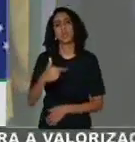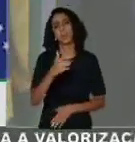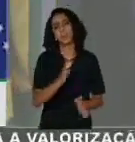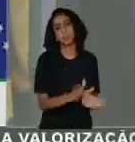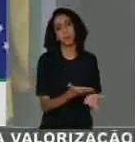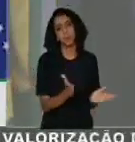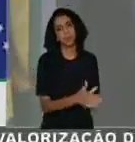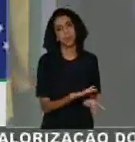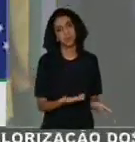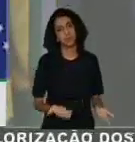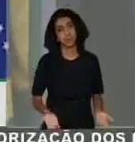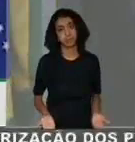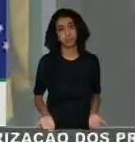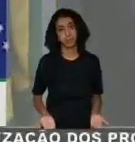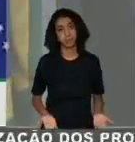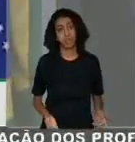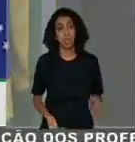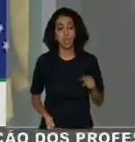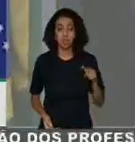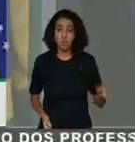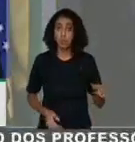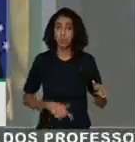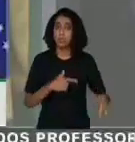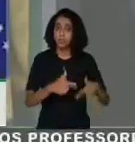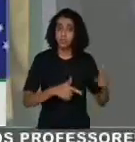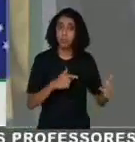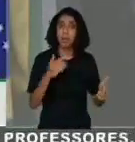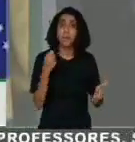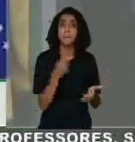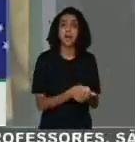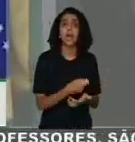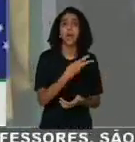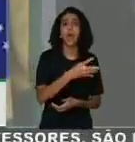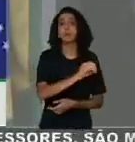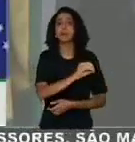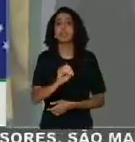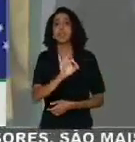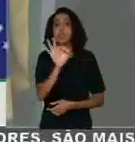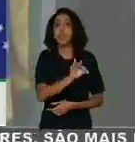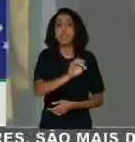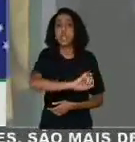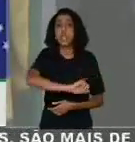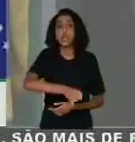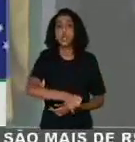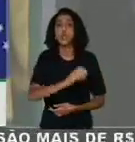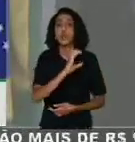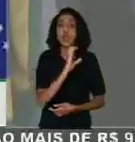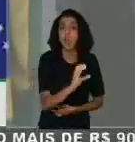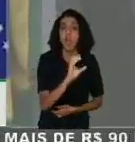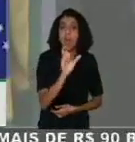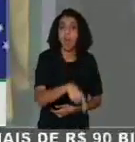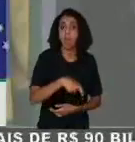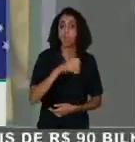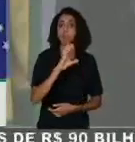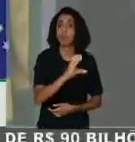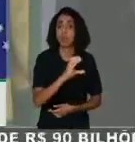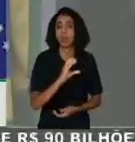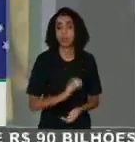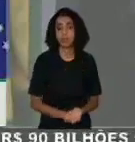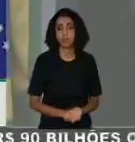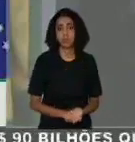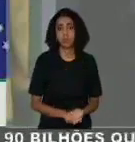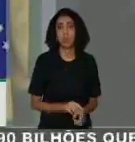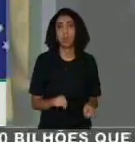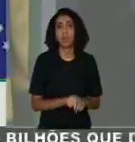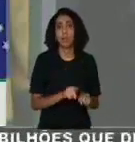incalculáveis. Os trabalhadores pagam 400% de juro do cartão de crédito, do cheque especial, do crédito direto